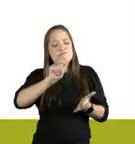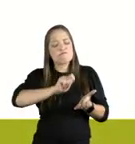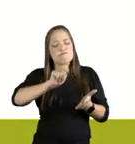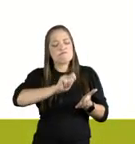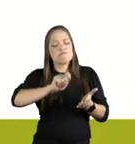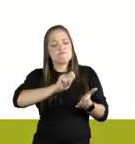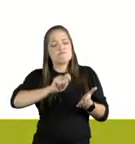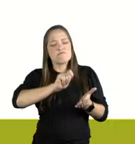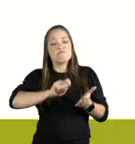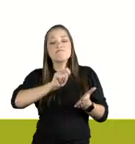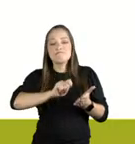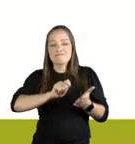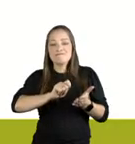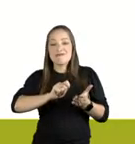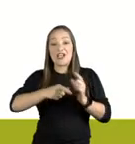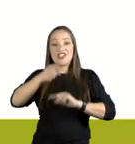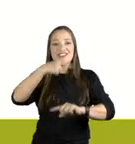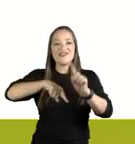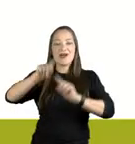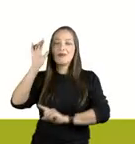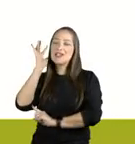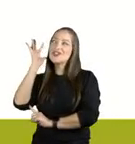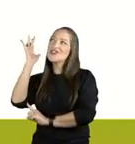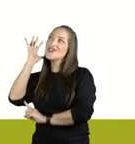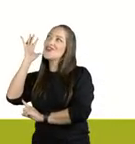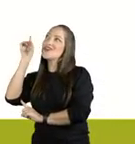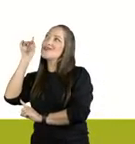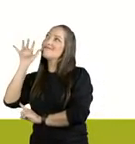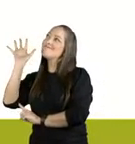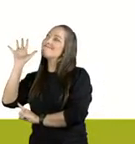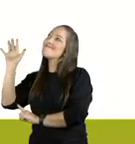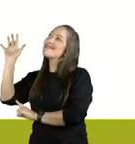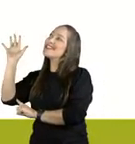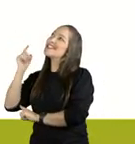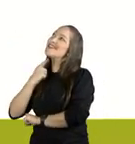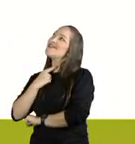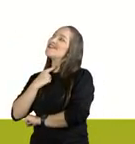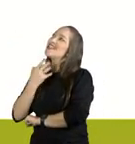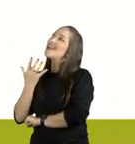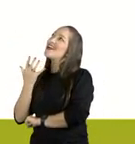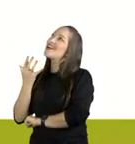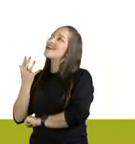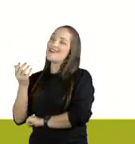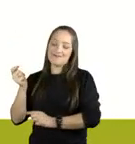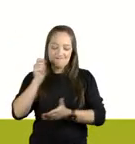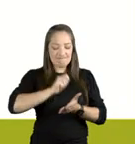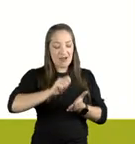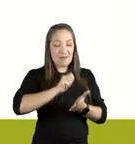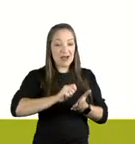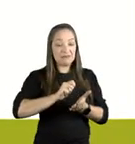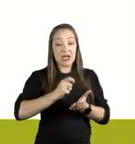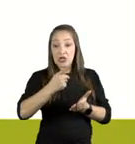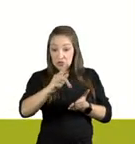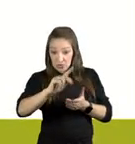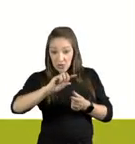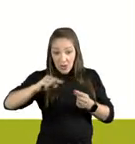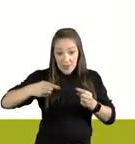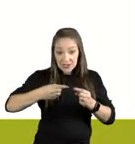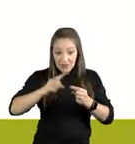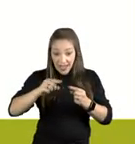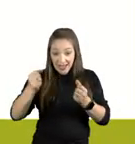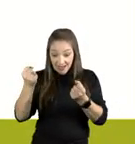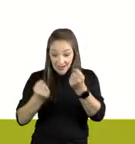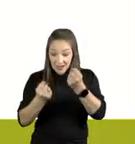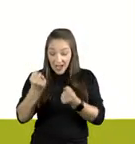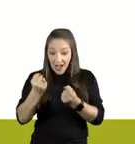e transforme sonhos em metas. Então, você vai colocar suas metas. A minha meta é trocar meu carro. Então, quanto eu vou precisar por